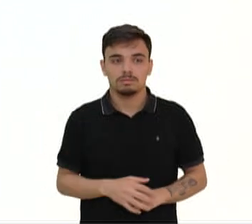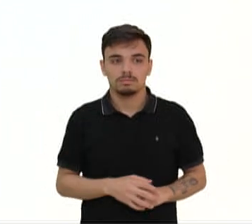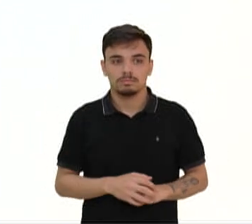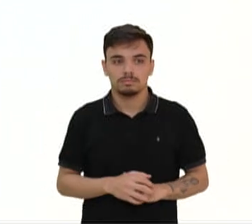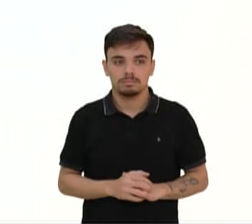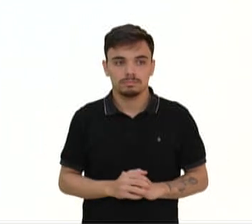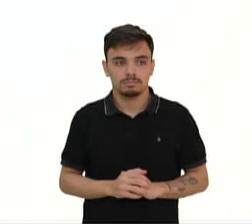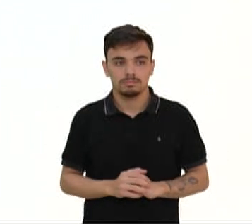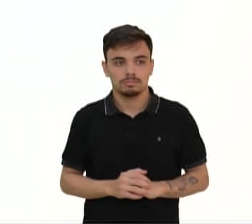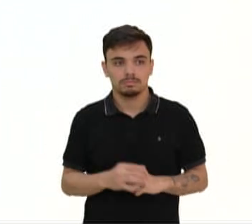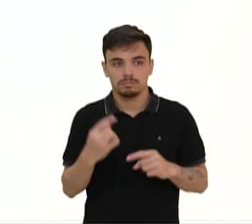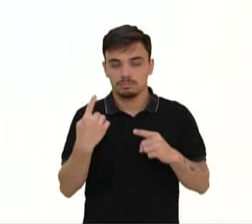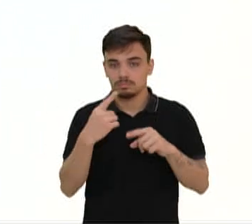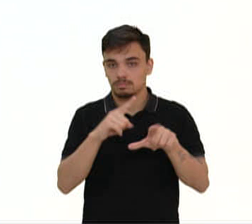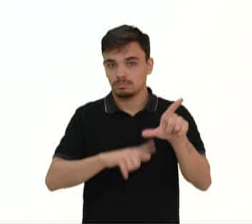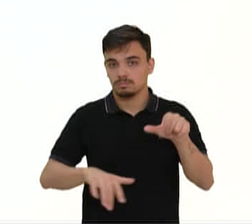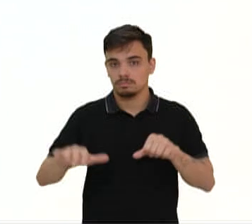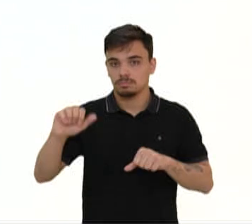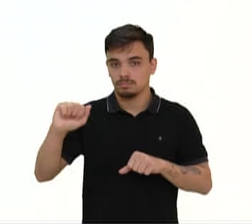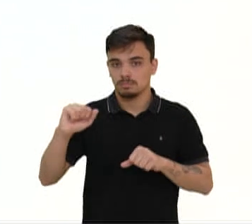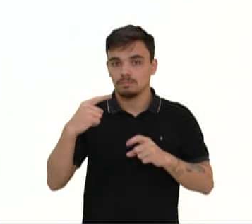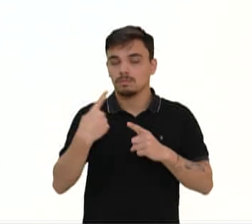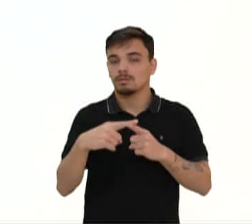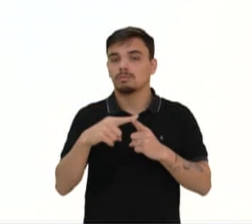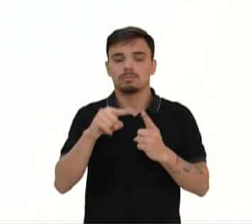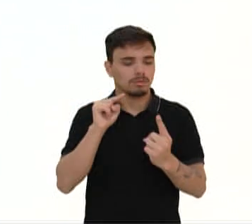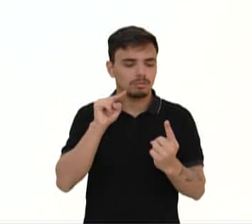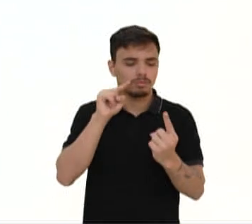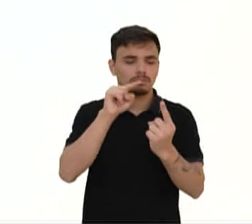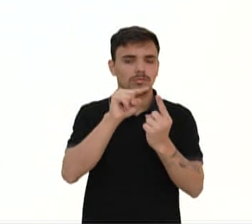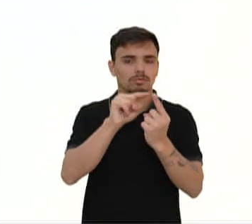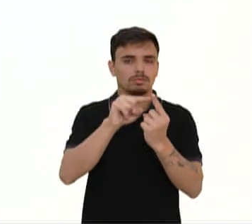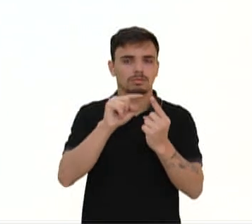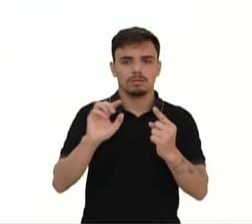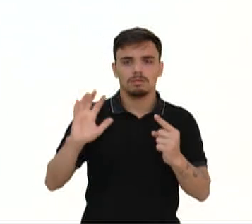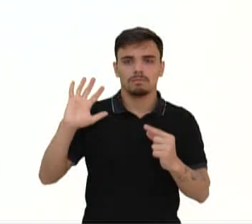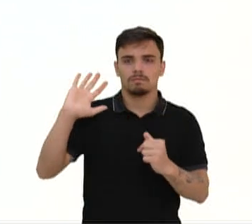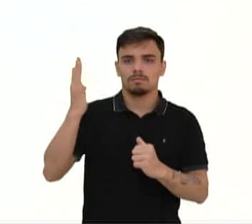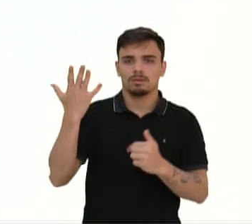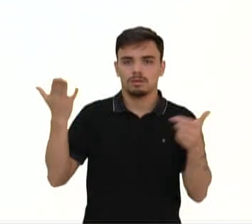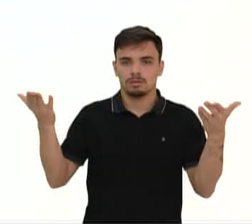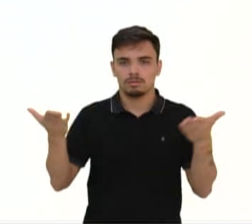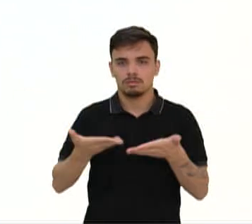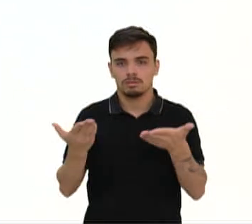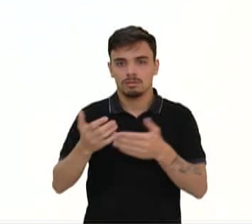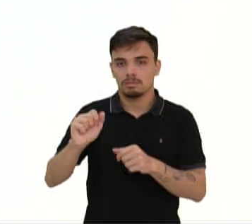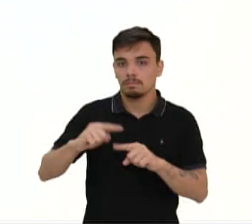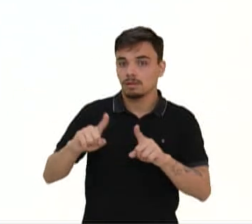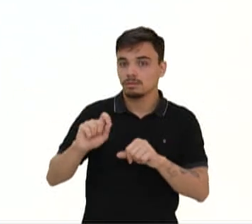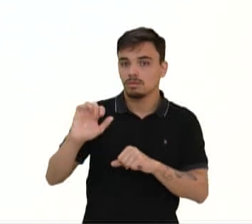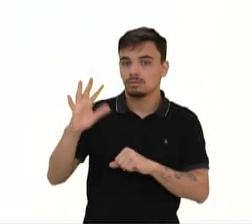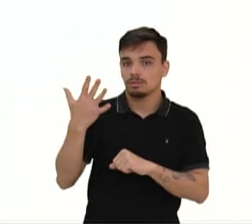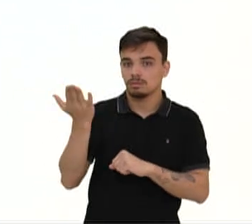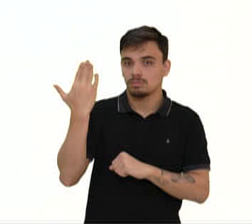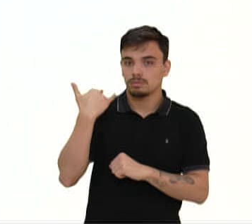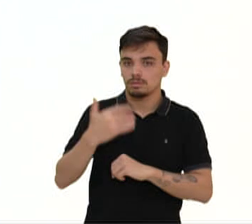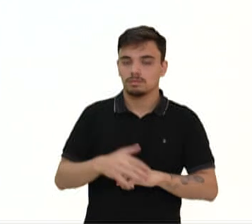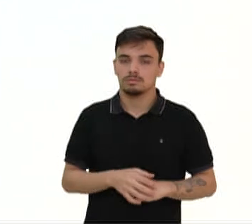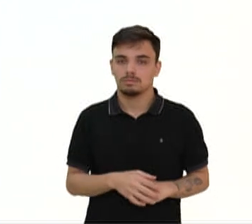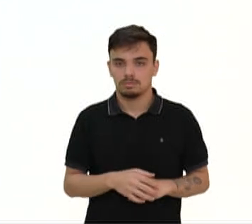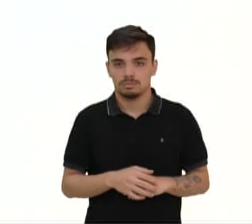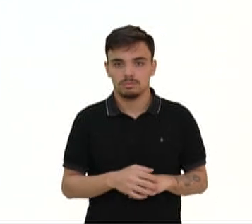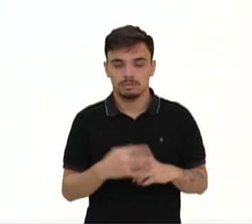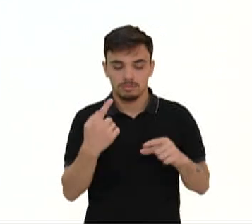A. Porque indicam fatos atuais ocorridos em um passado recente. B.